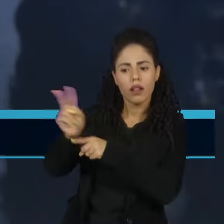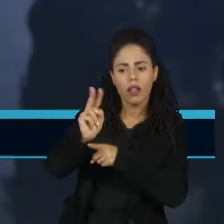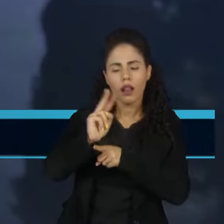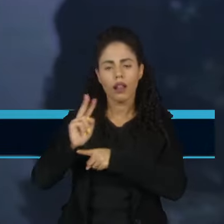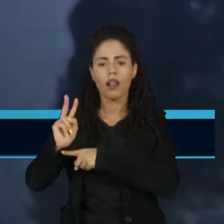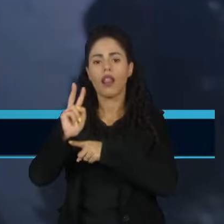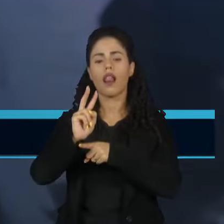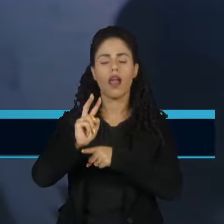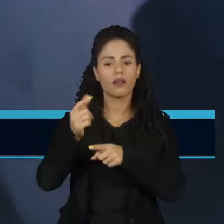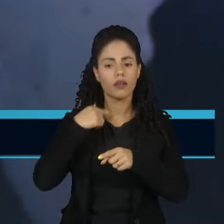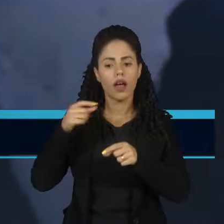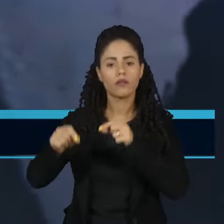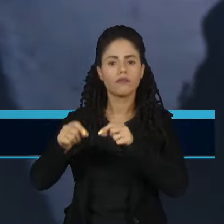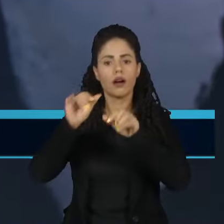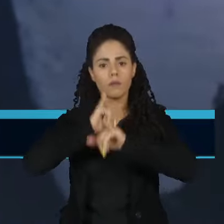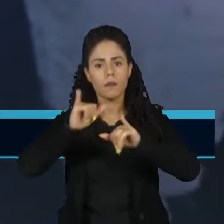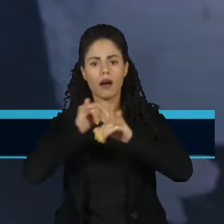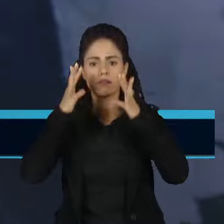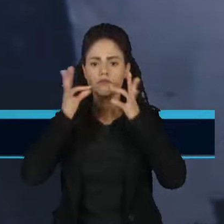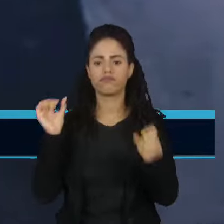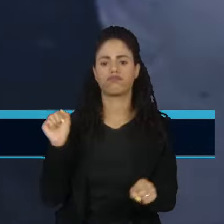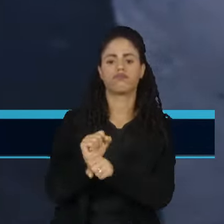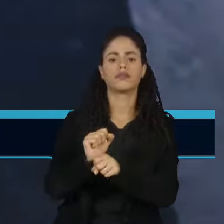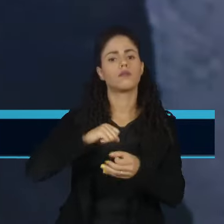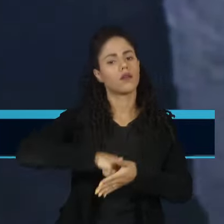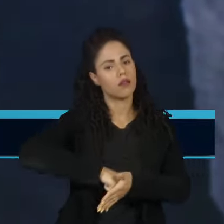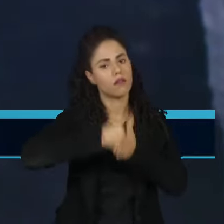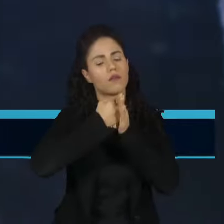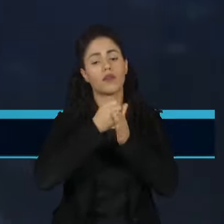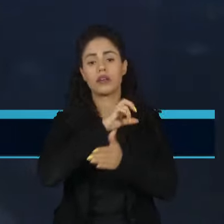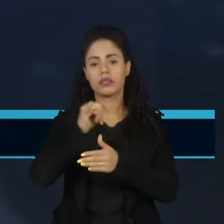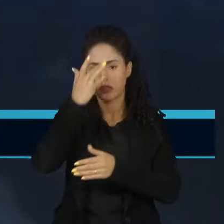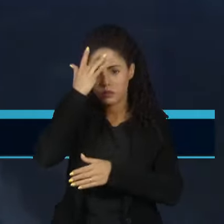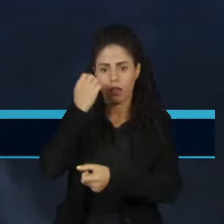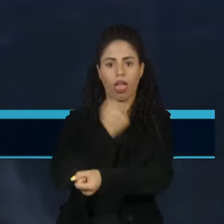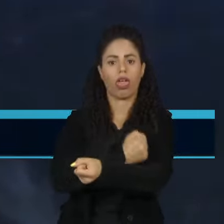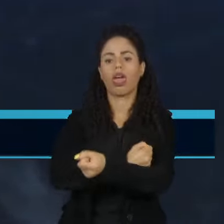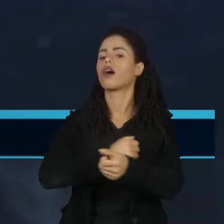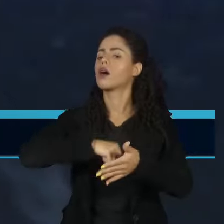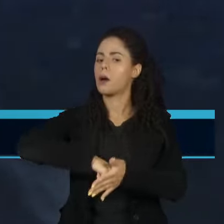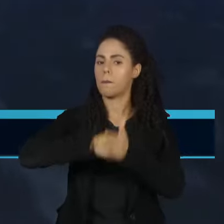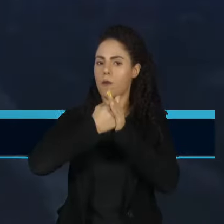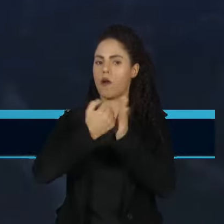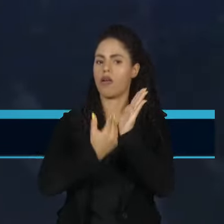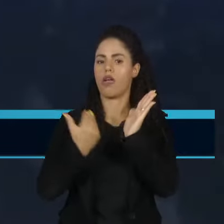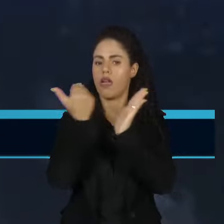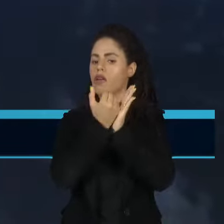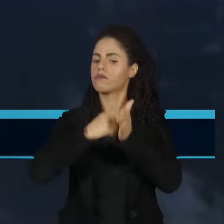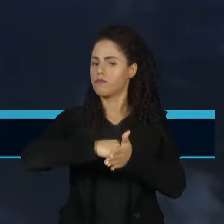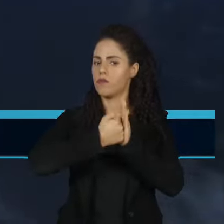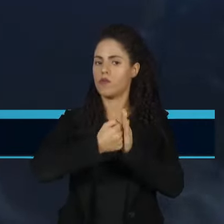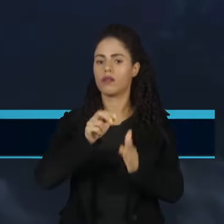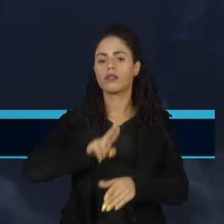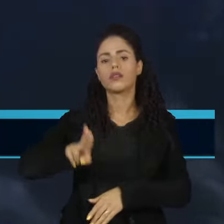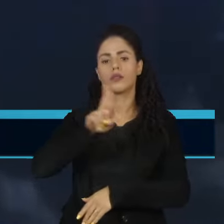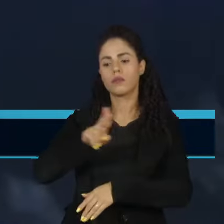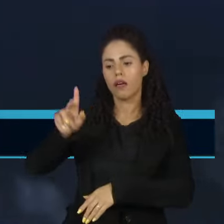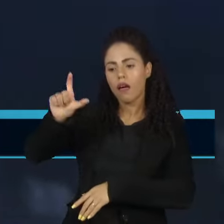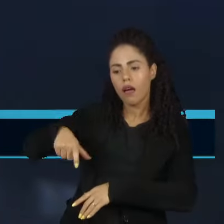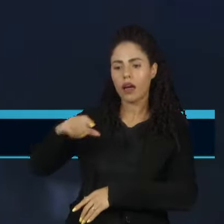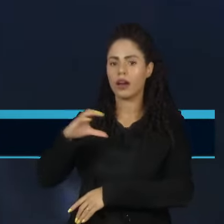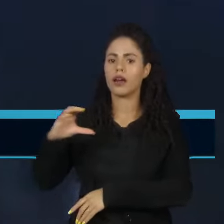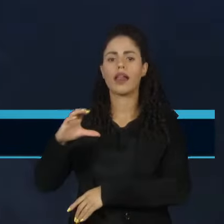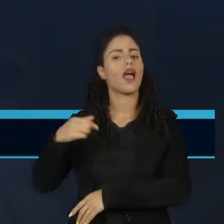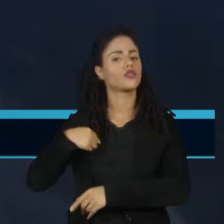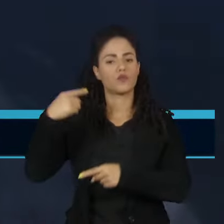jogos impondo alertas pausas e até mesmo bloqueios em causos em casos de abuso e que o uso de cartões de crédito